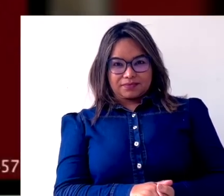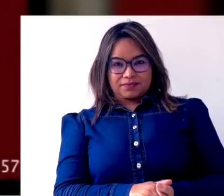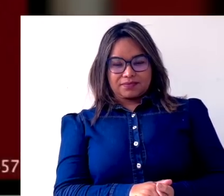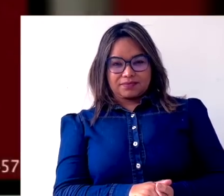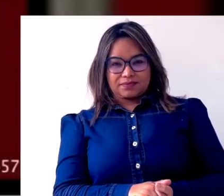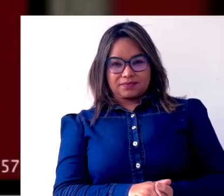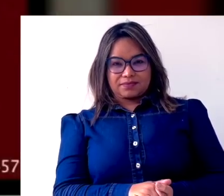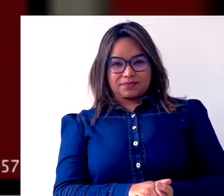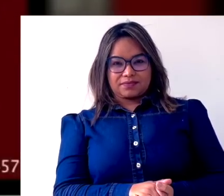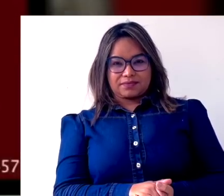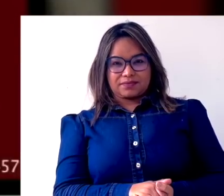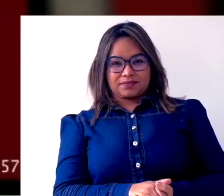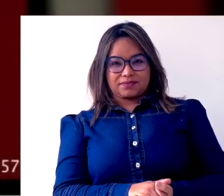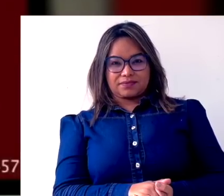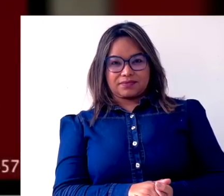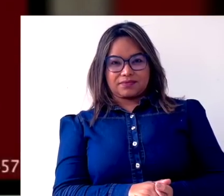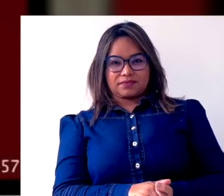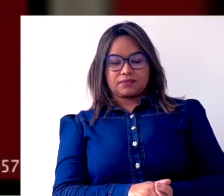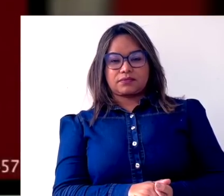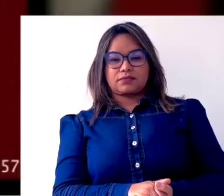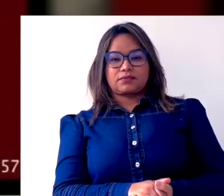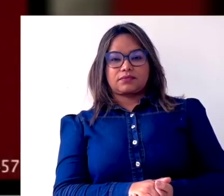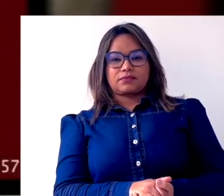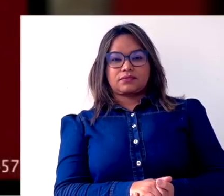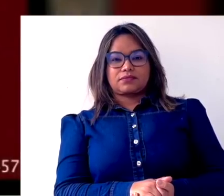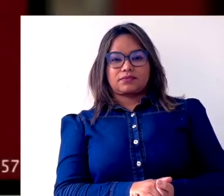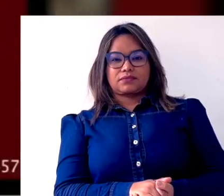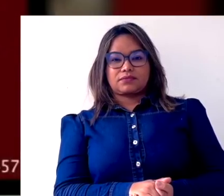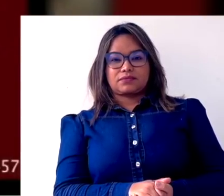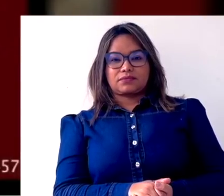A próxima nação.